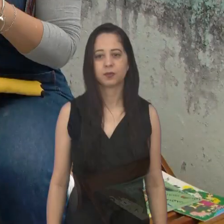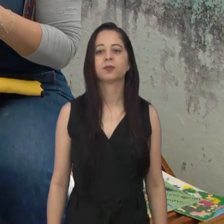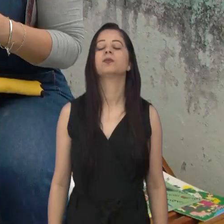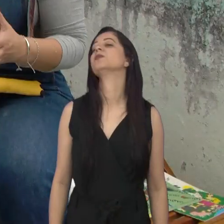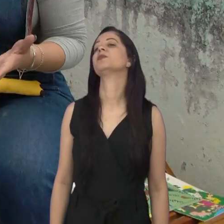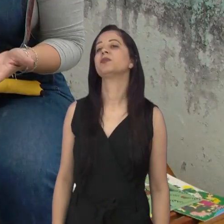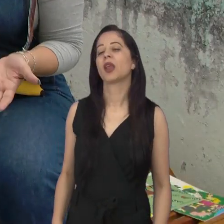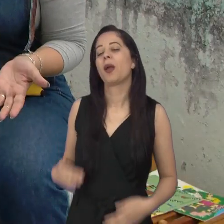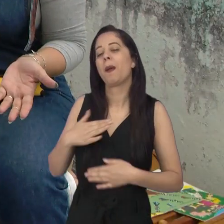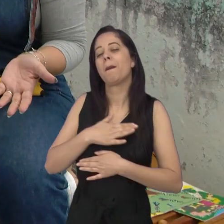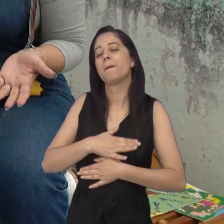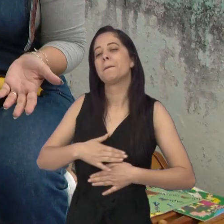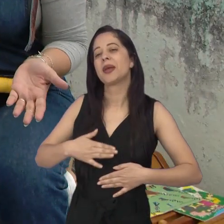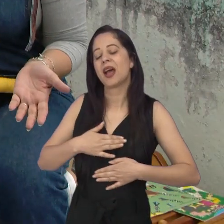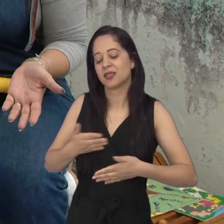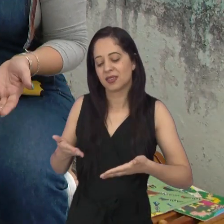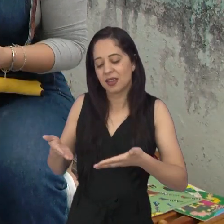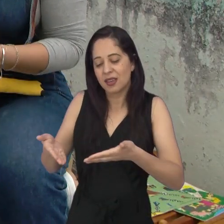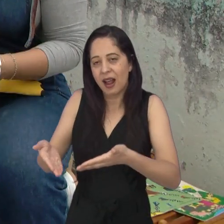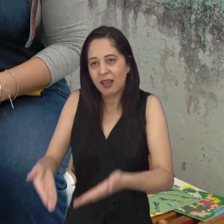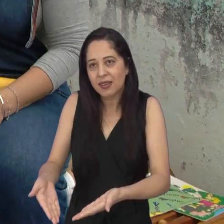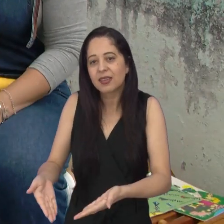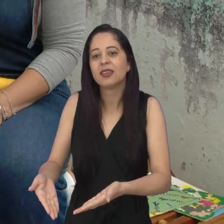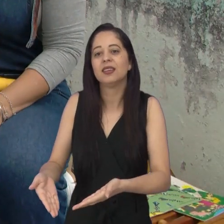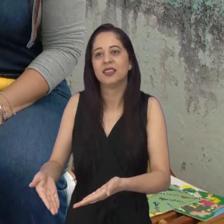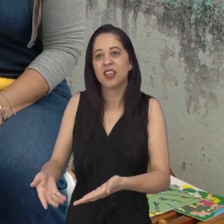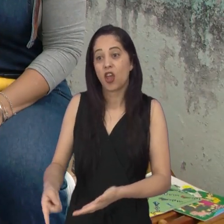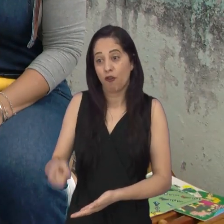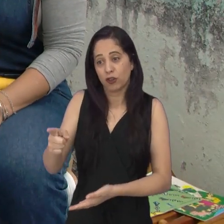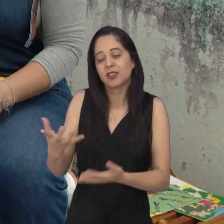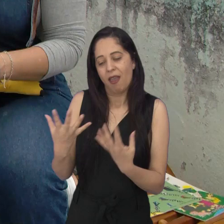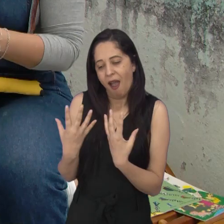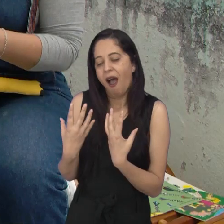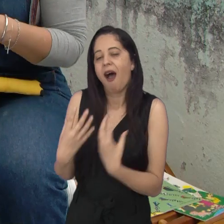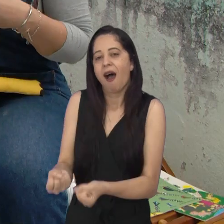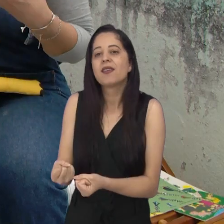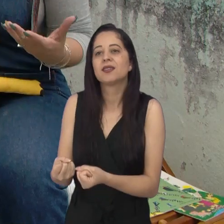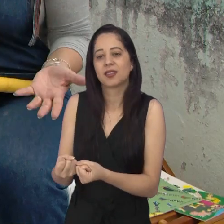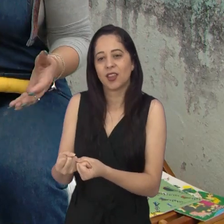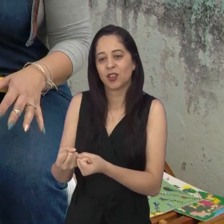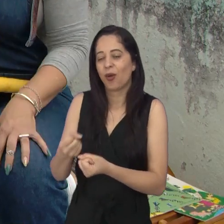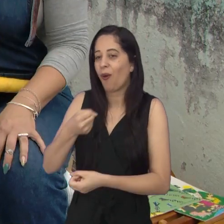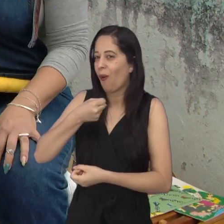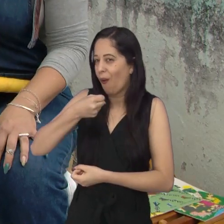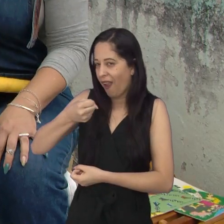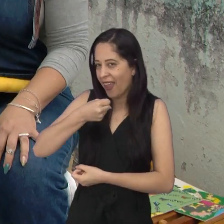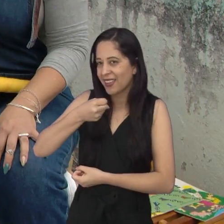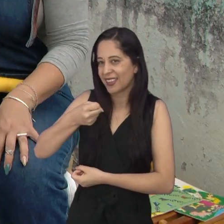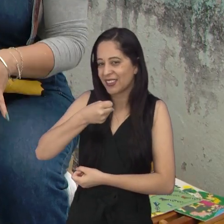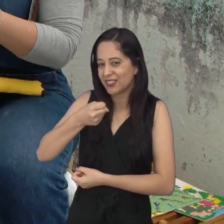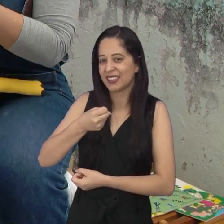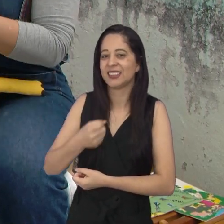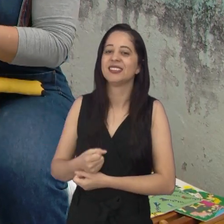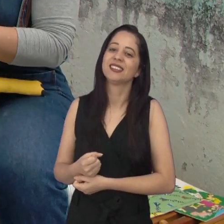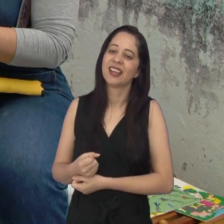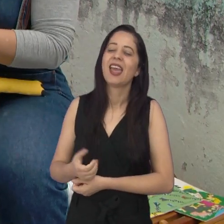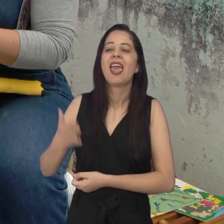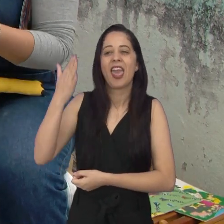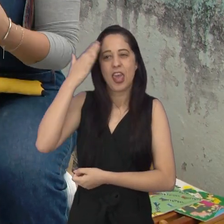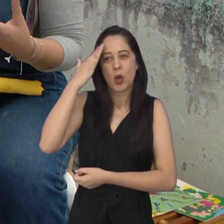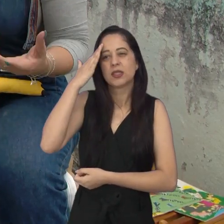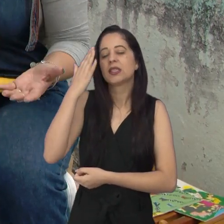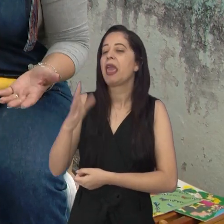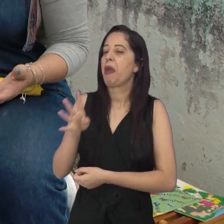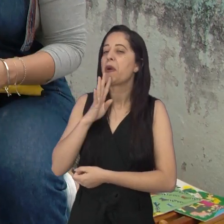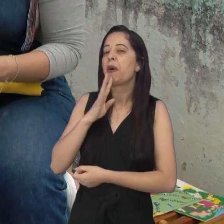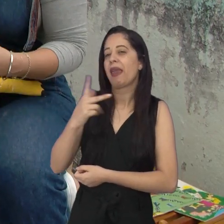Marcelo, é um prazer estar aqui com você ter aceito o nosso convite para participar do Feito em Casa. Eu sei do seu trabalho,